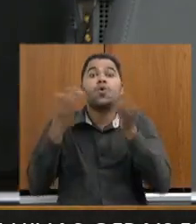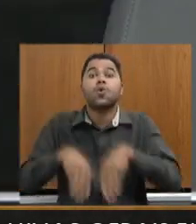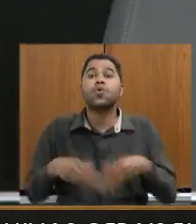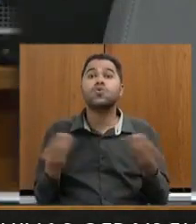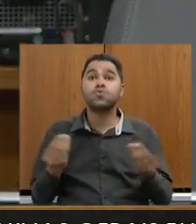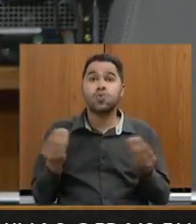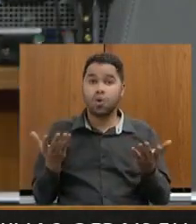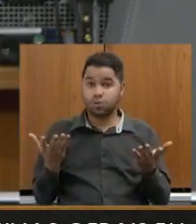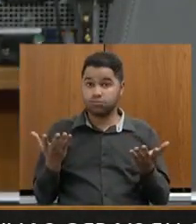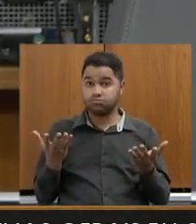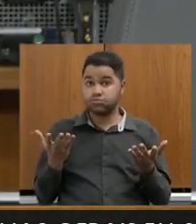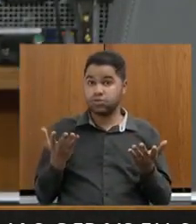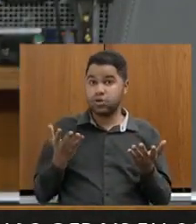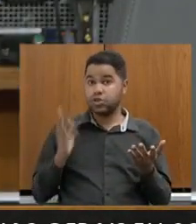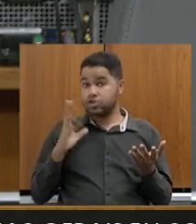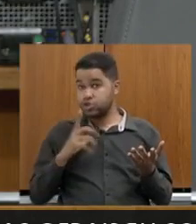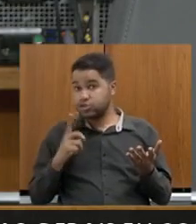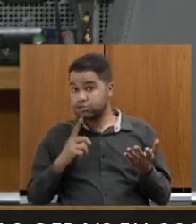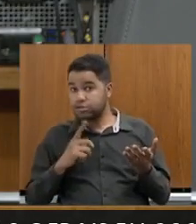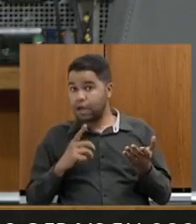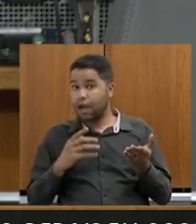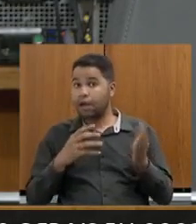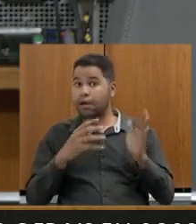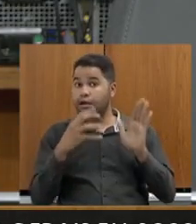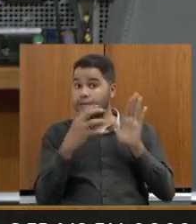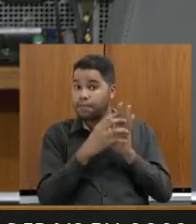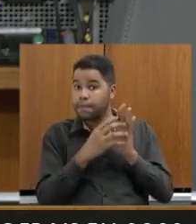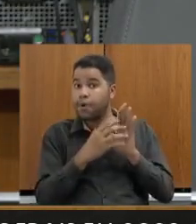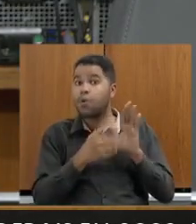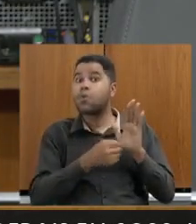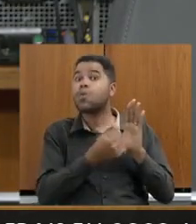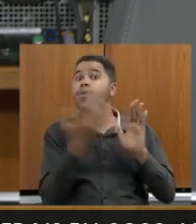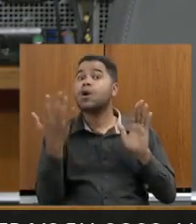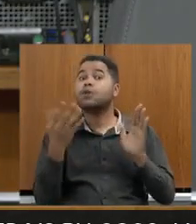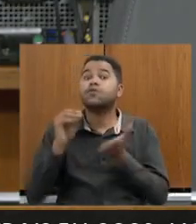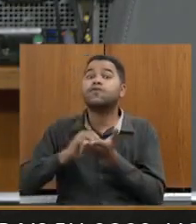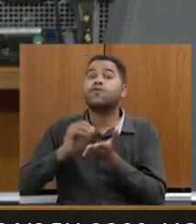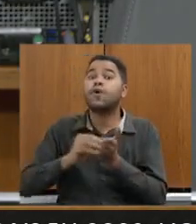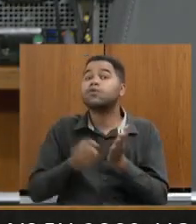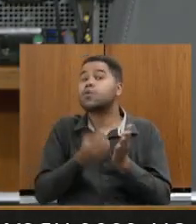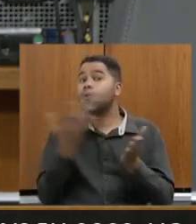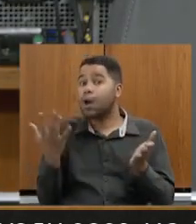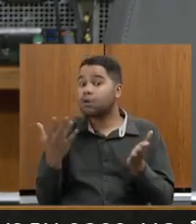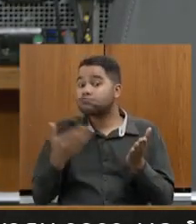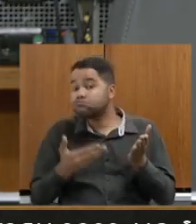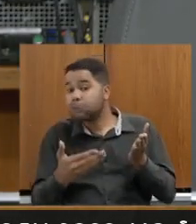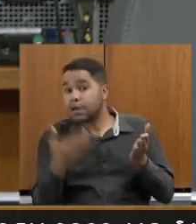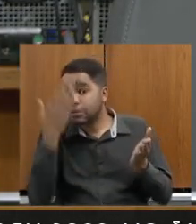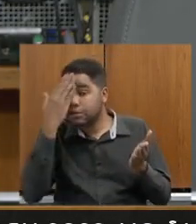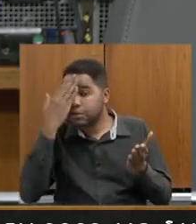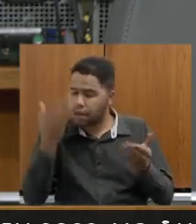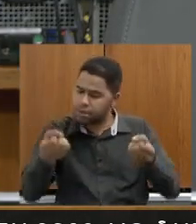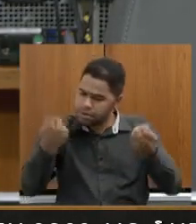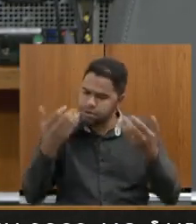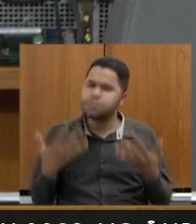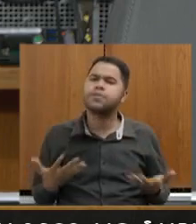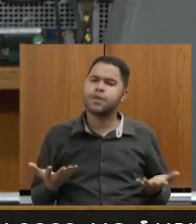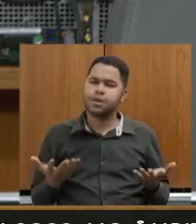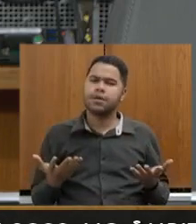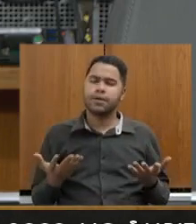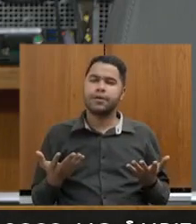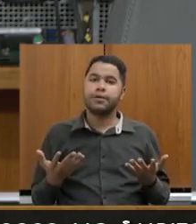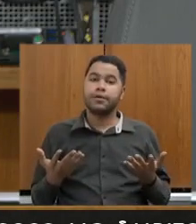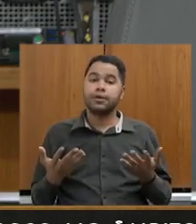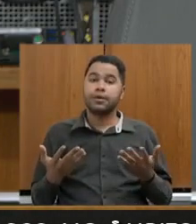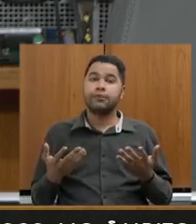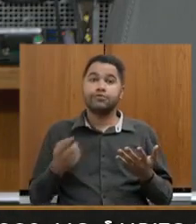exatamente se já foram nomeados quantas vagas quantos faltam é se tem previsão sua explicasse para gente